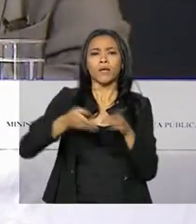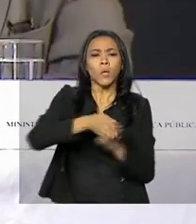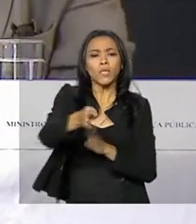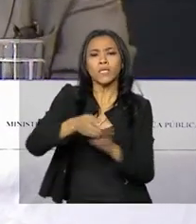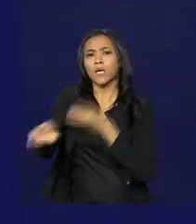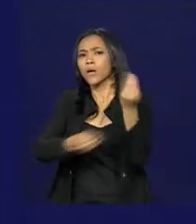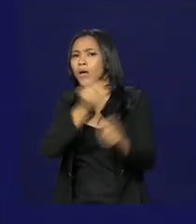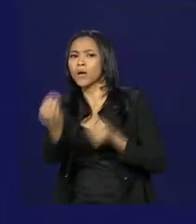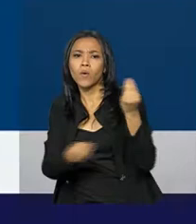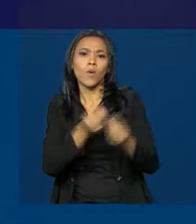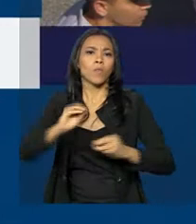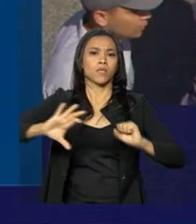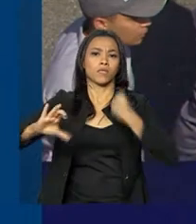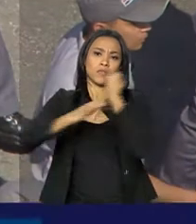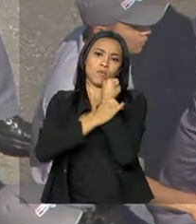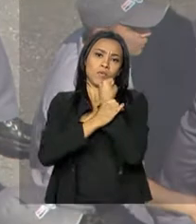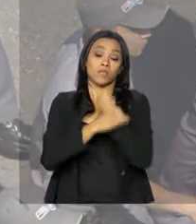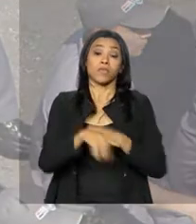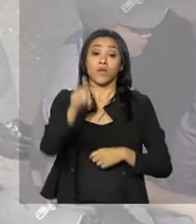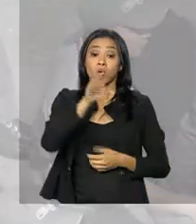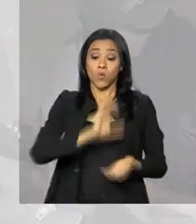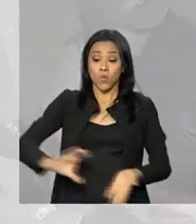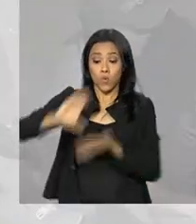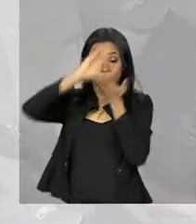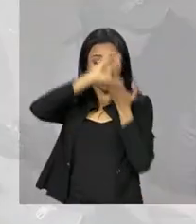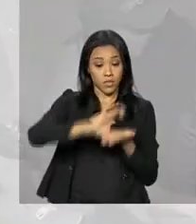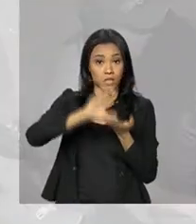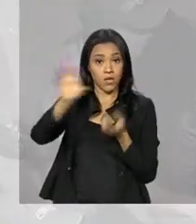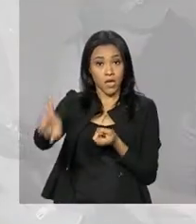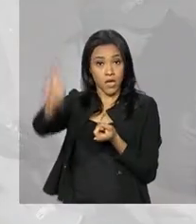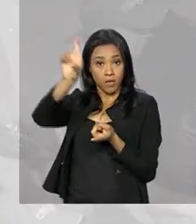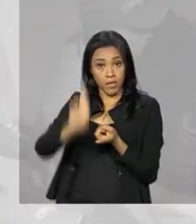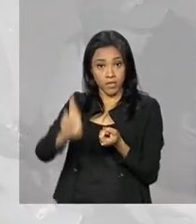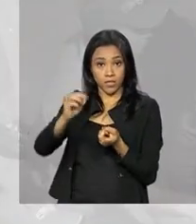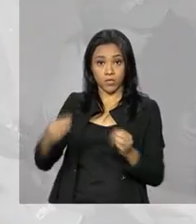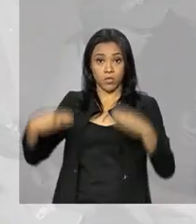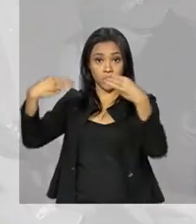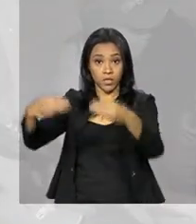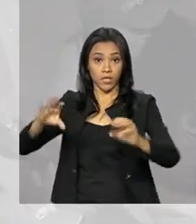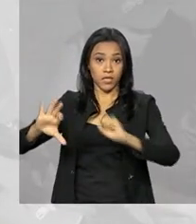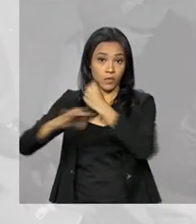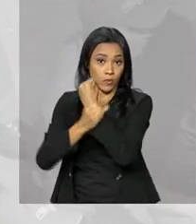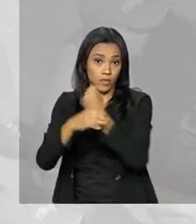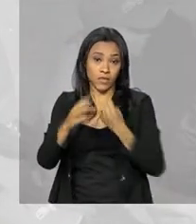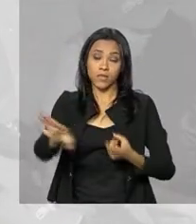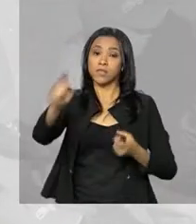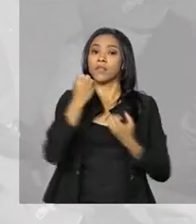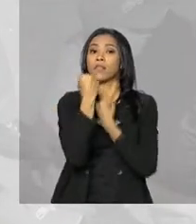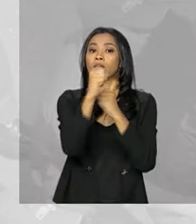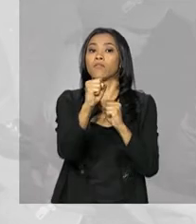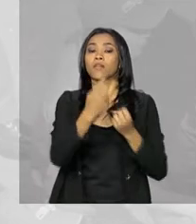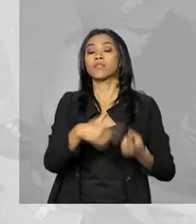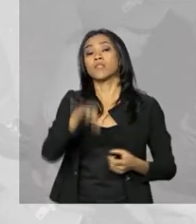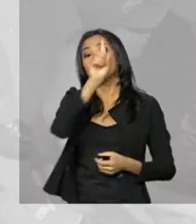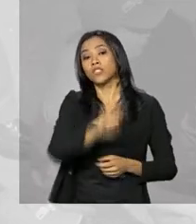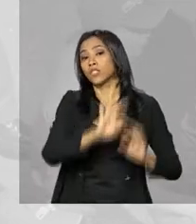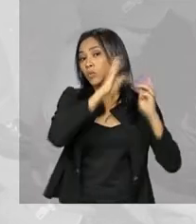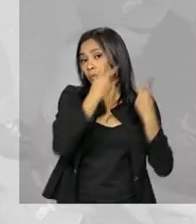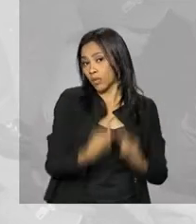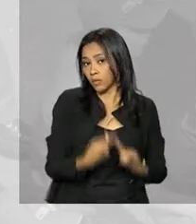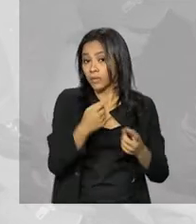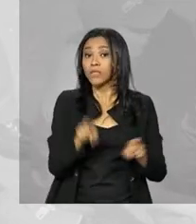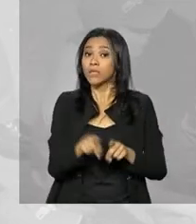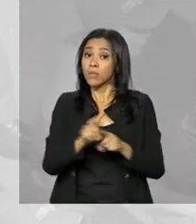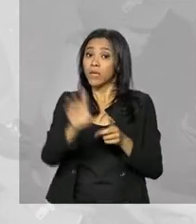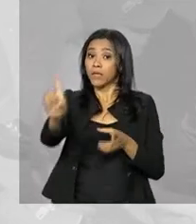pública no Brasil. O conselho será formado por representantes de ministérios como o da Segurança Pública, Defesa e Direitos Humanos, e de